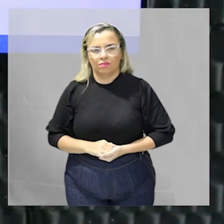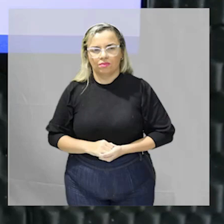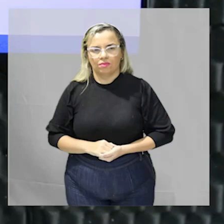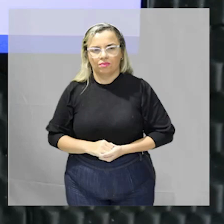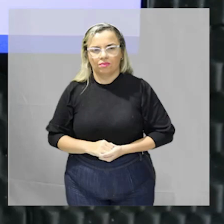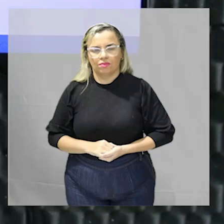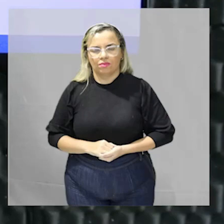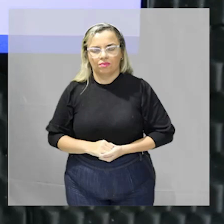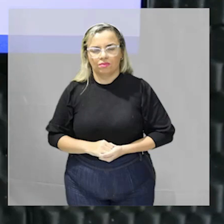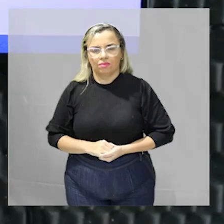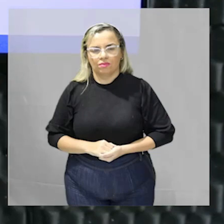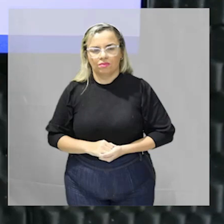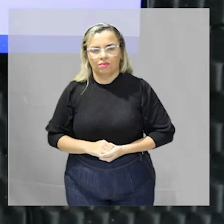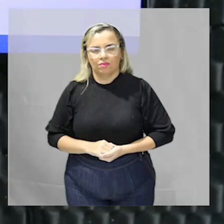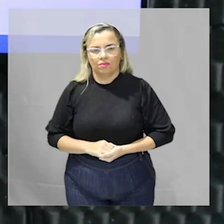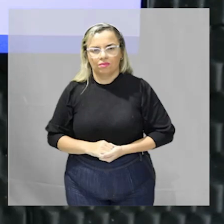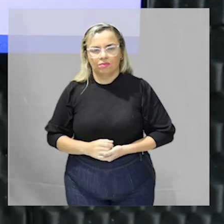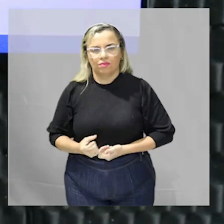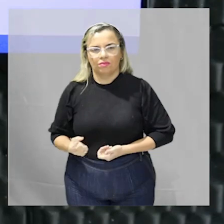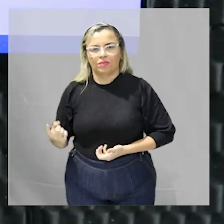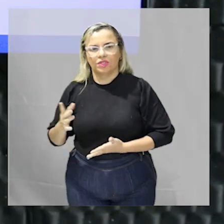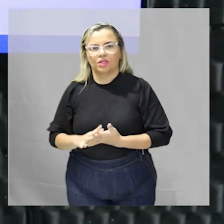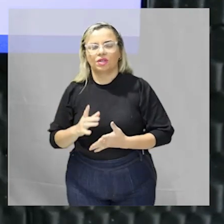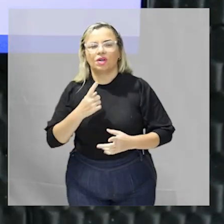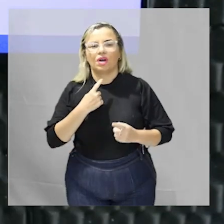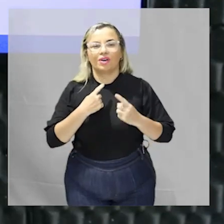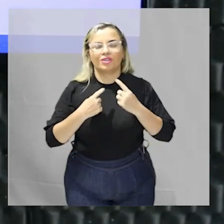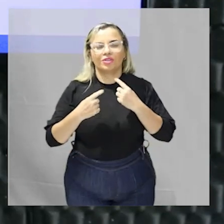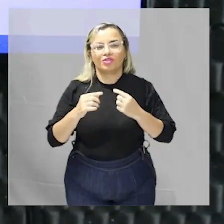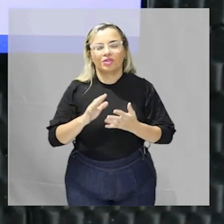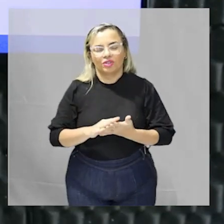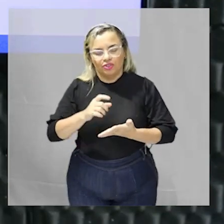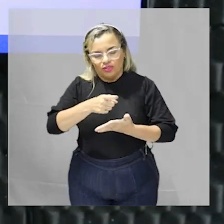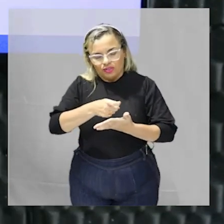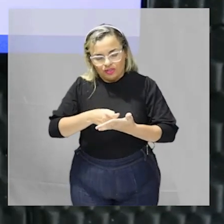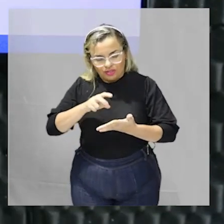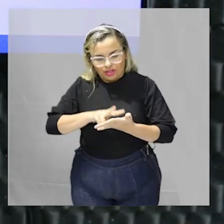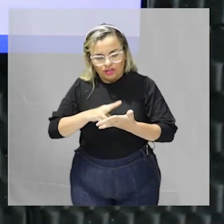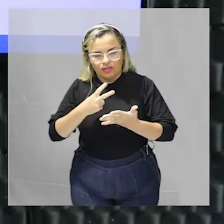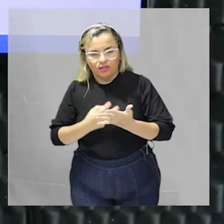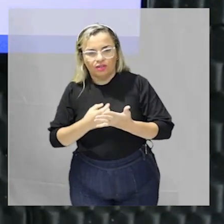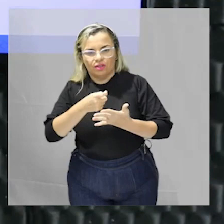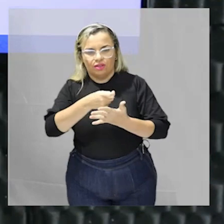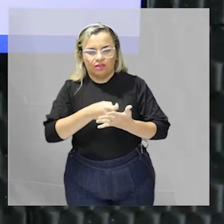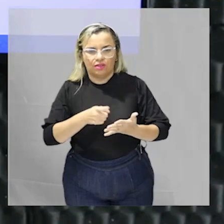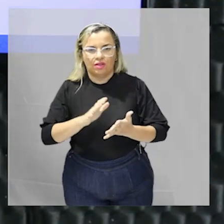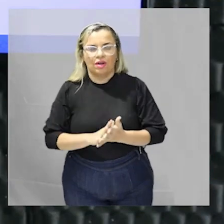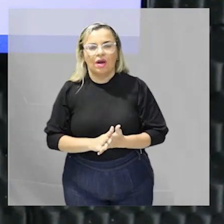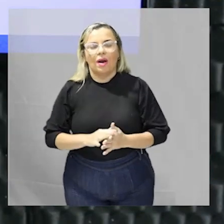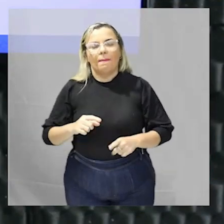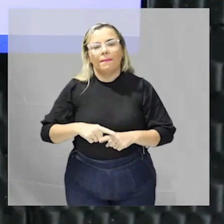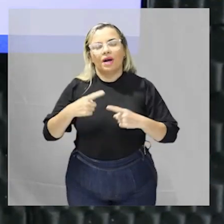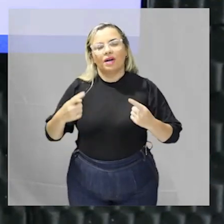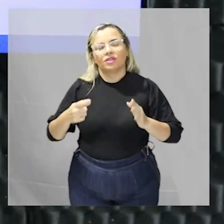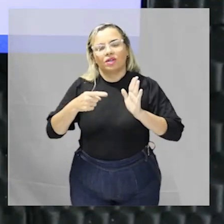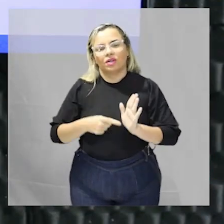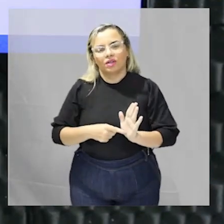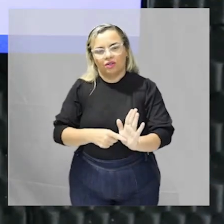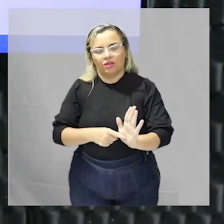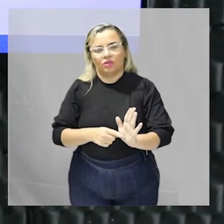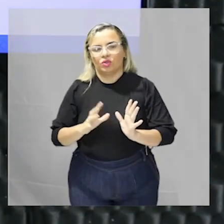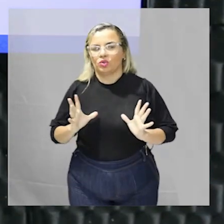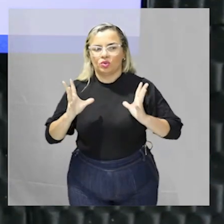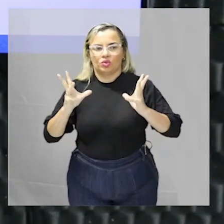Então, aqui já dá vontade logo de eu ir traduzindo o texto. Mas eu trouxe ele traduzido para vocês na íntegra, para vocês